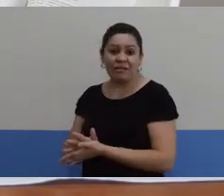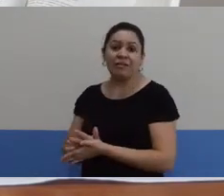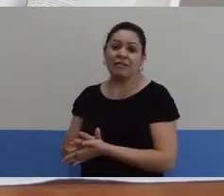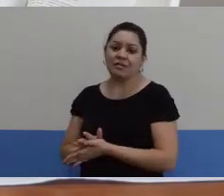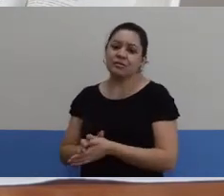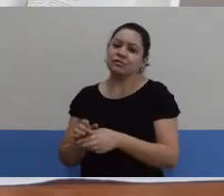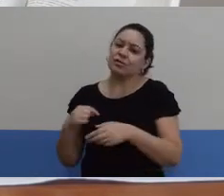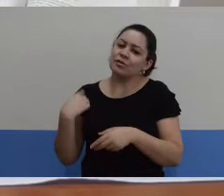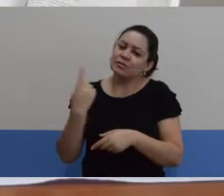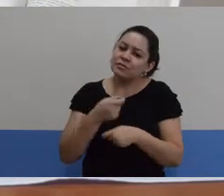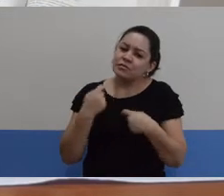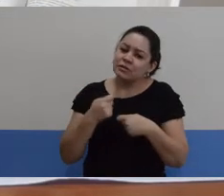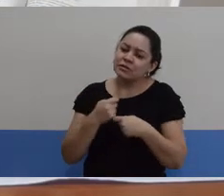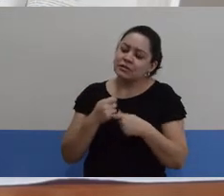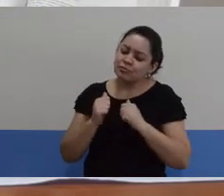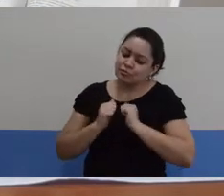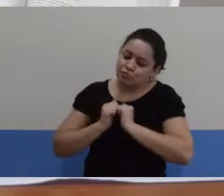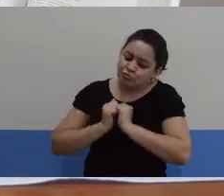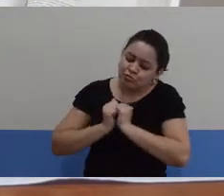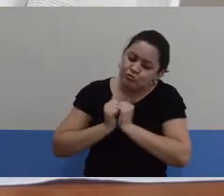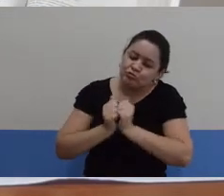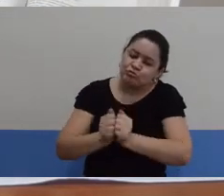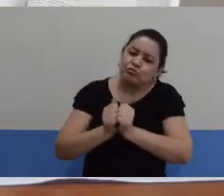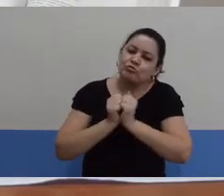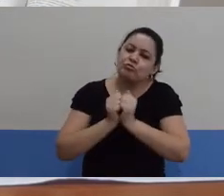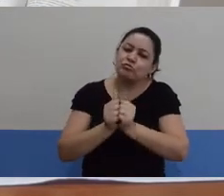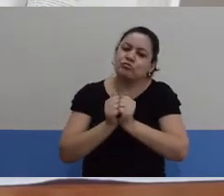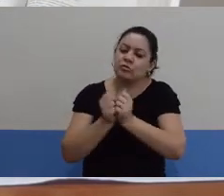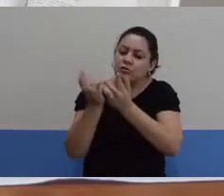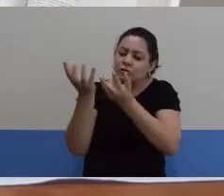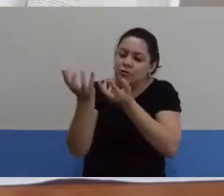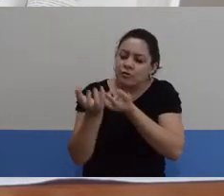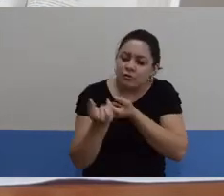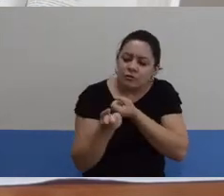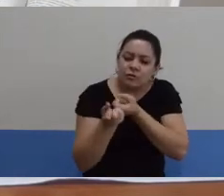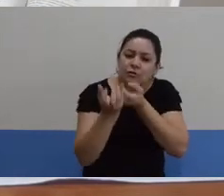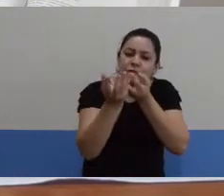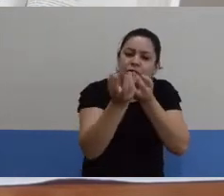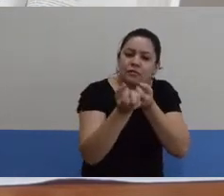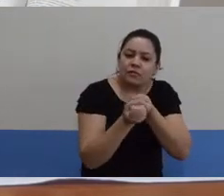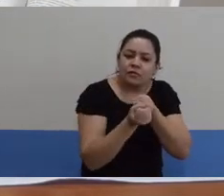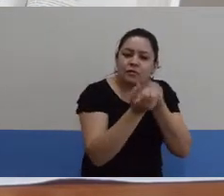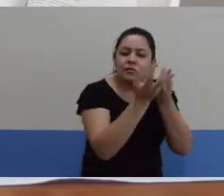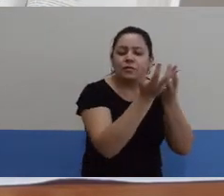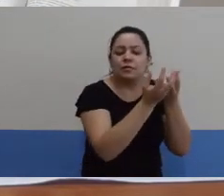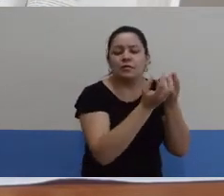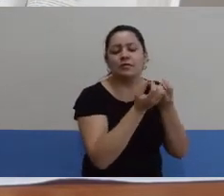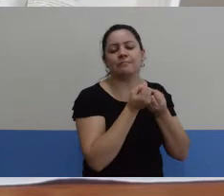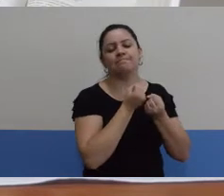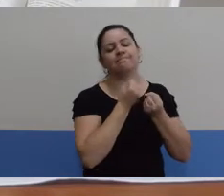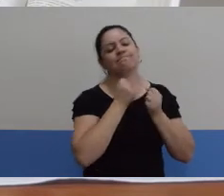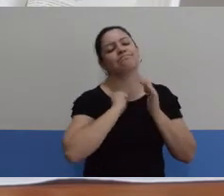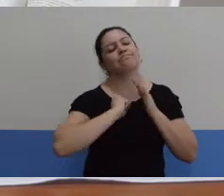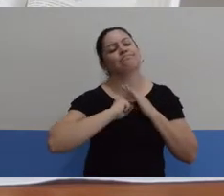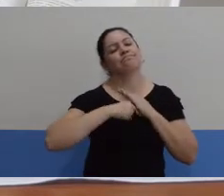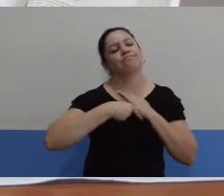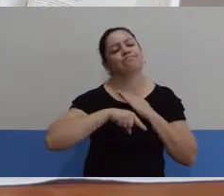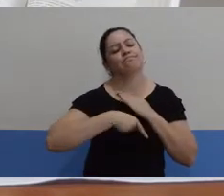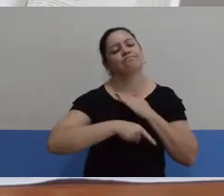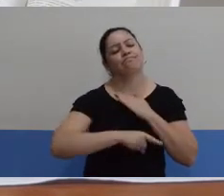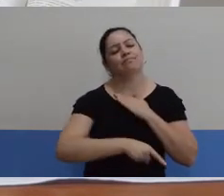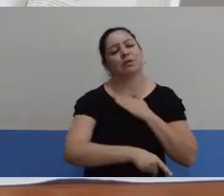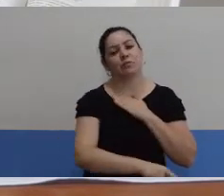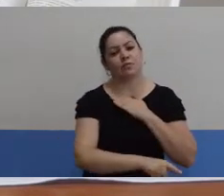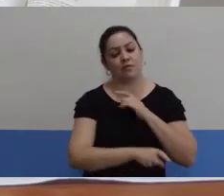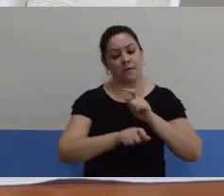nós precisamos estar abertos para o processo de escuta mais profunda de